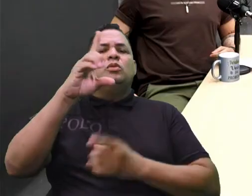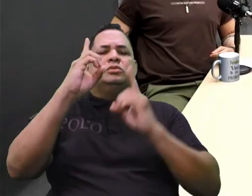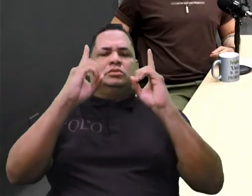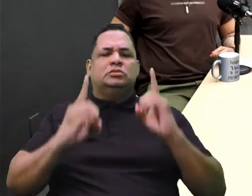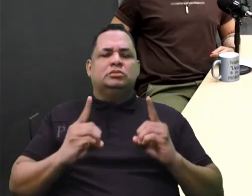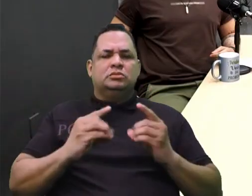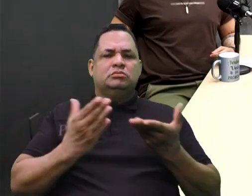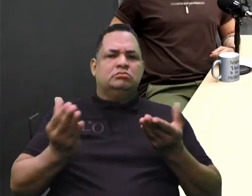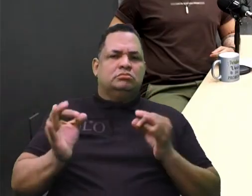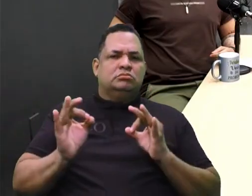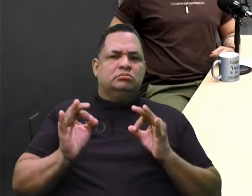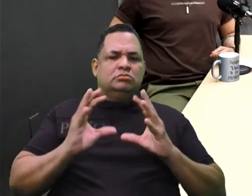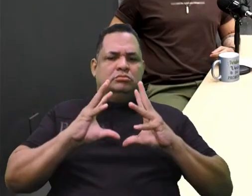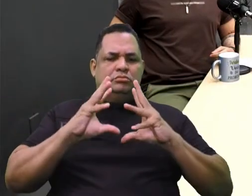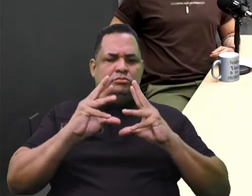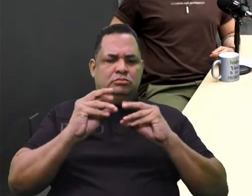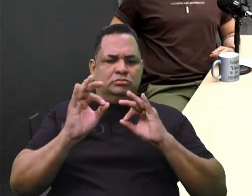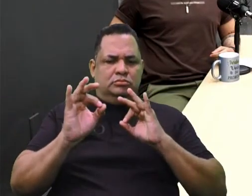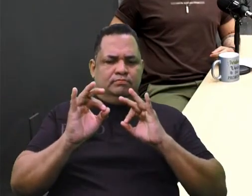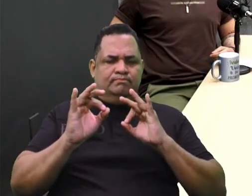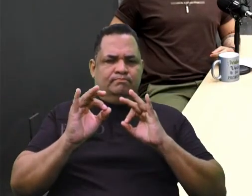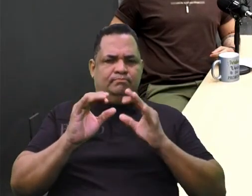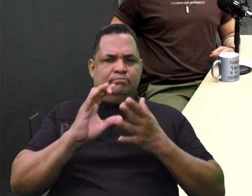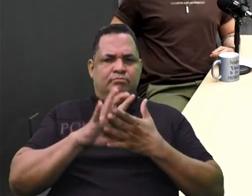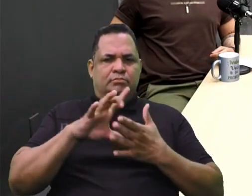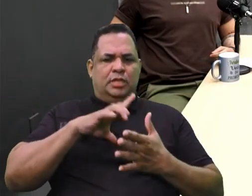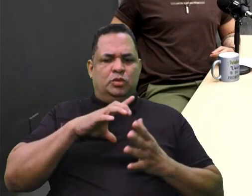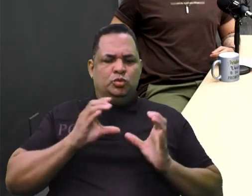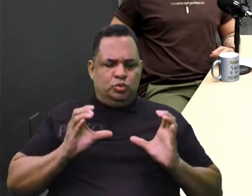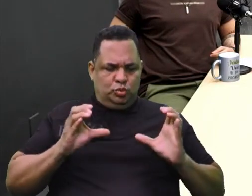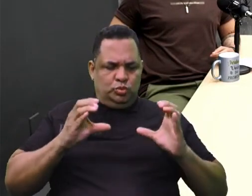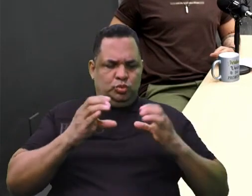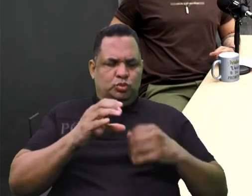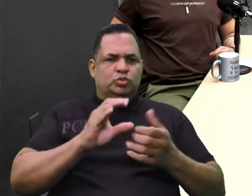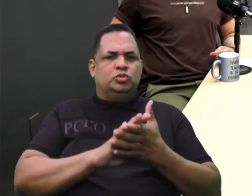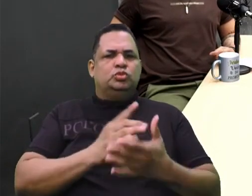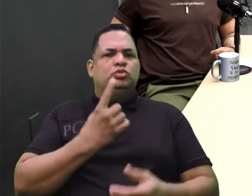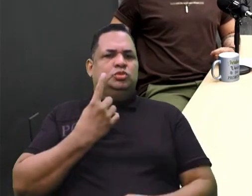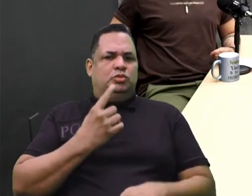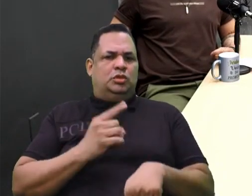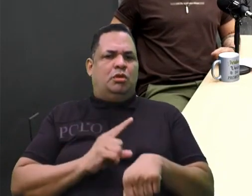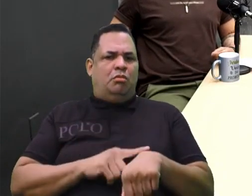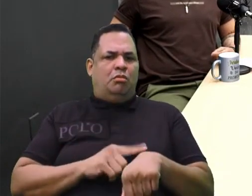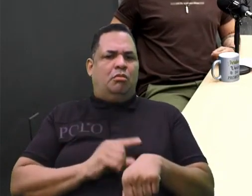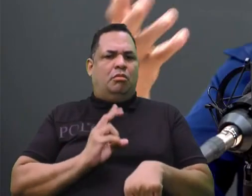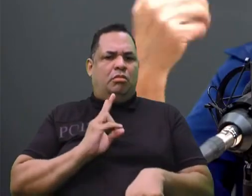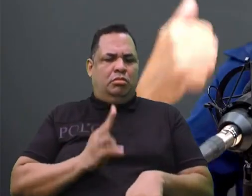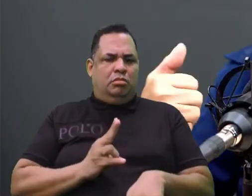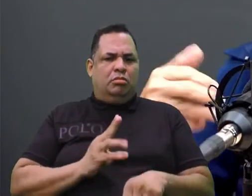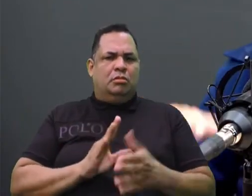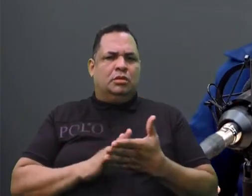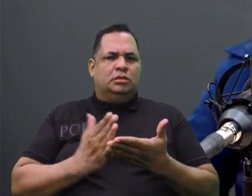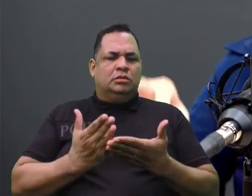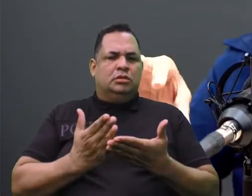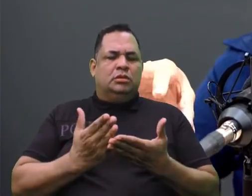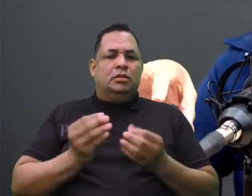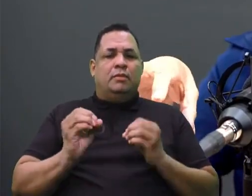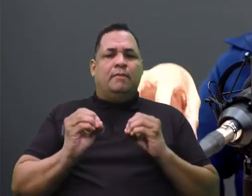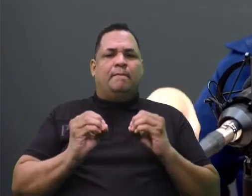tudo muito bem... Apesar de serem todos no mesmo horário, que posteriormente já salvaguardando,